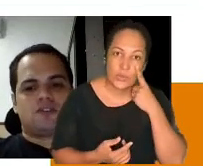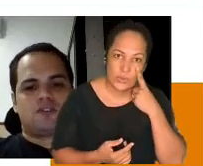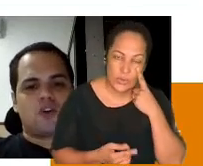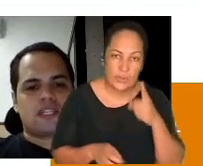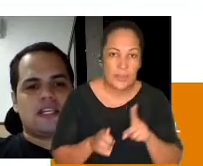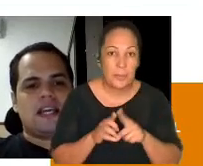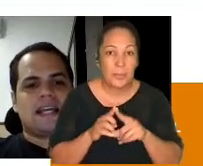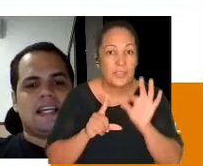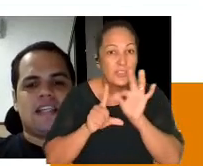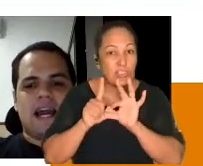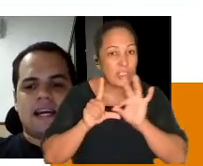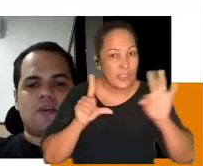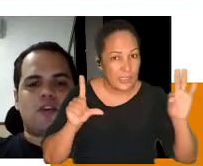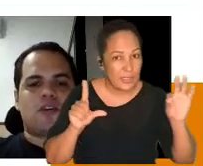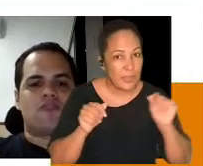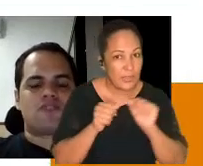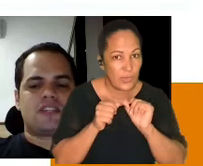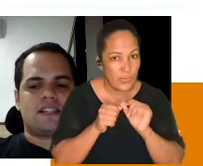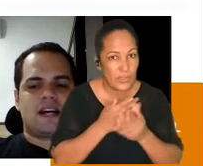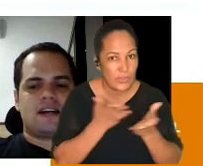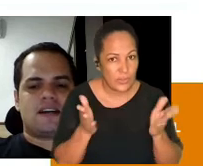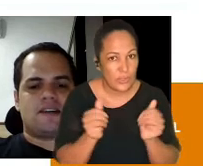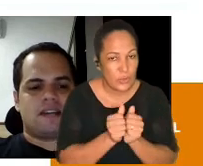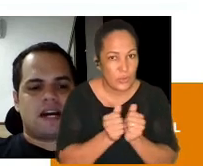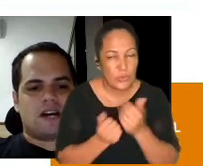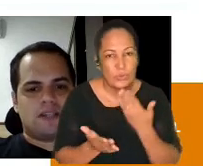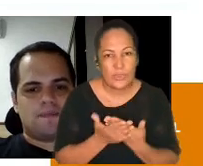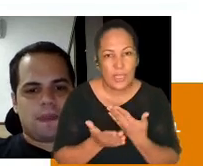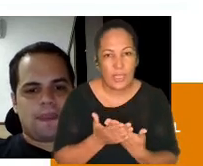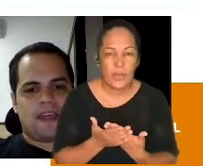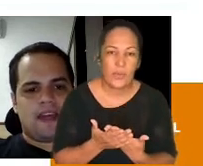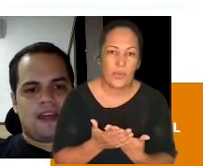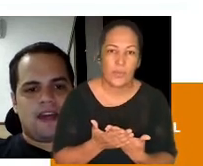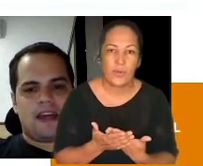olha só. Trouxe aqui aquele diagrama que eu criei com vocês na aula.